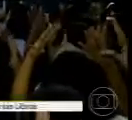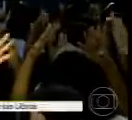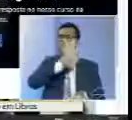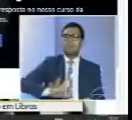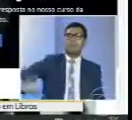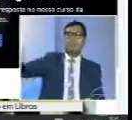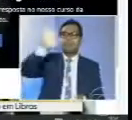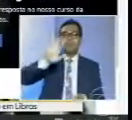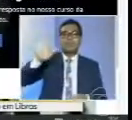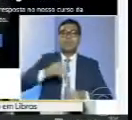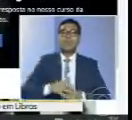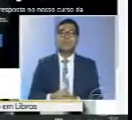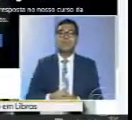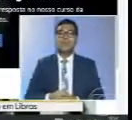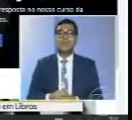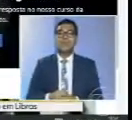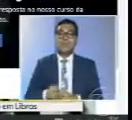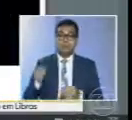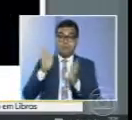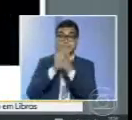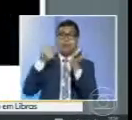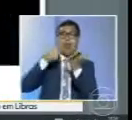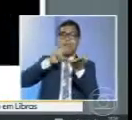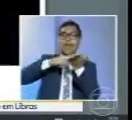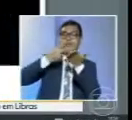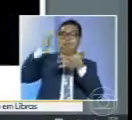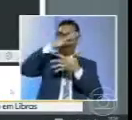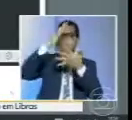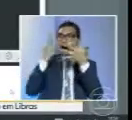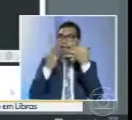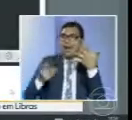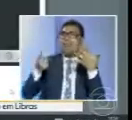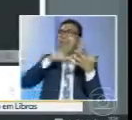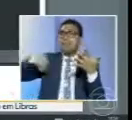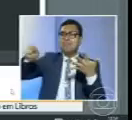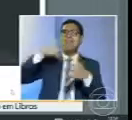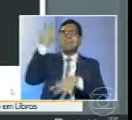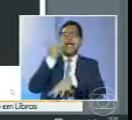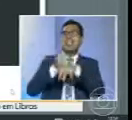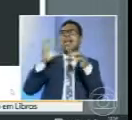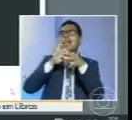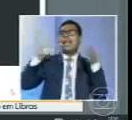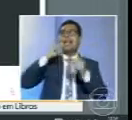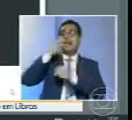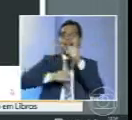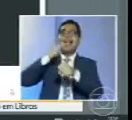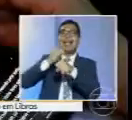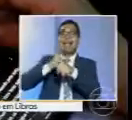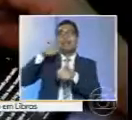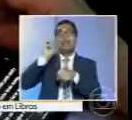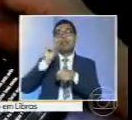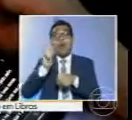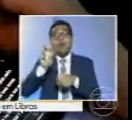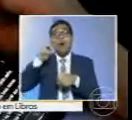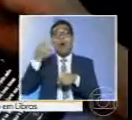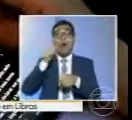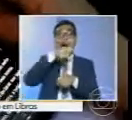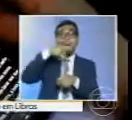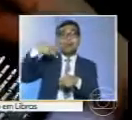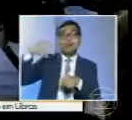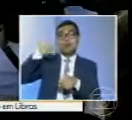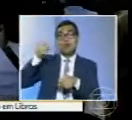A tradução já está disponível e pode ser baixada de graça na internet. Tanto no site, quanto no aplicativo de